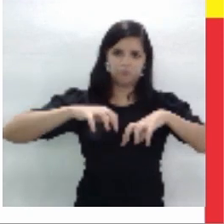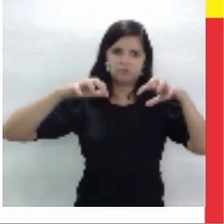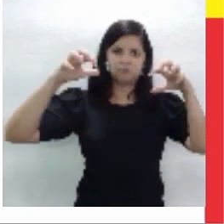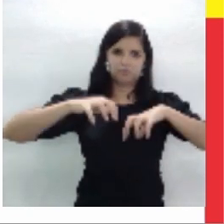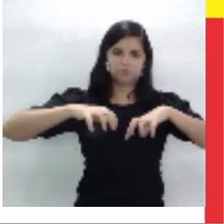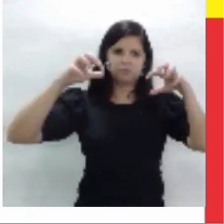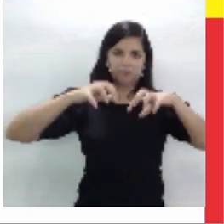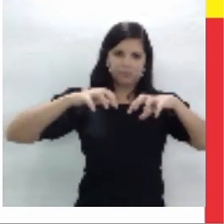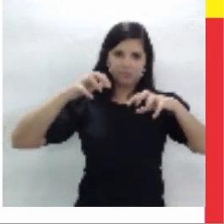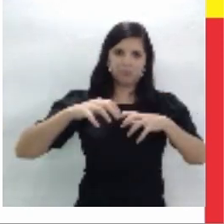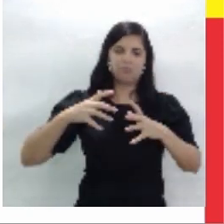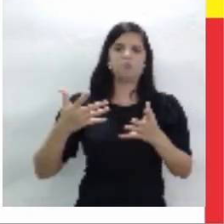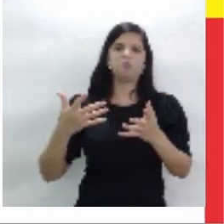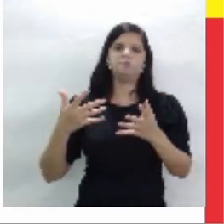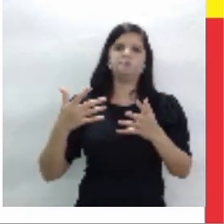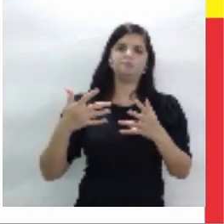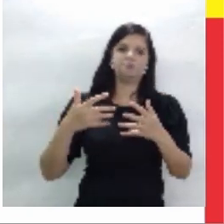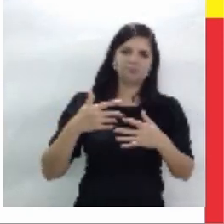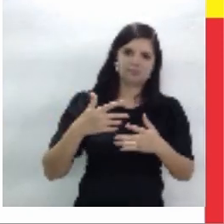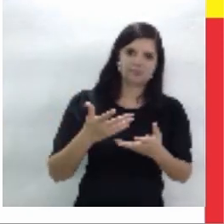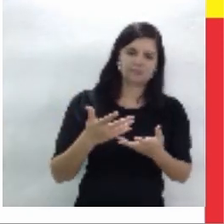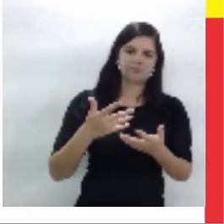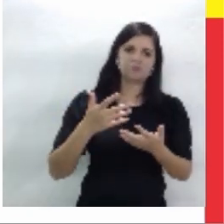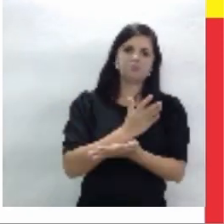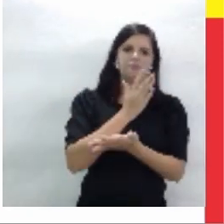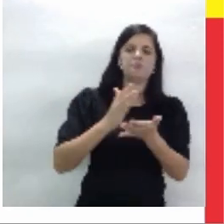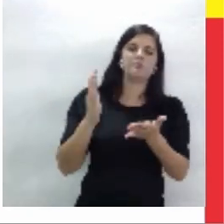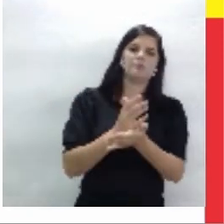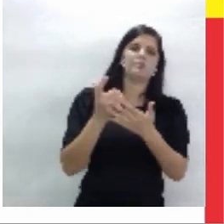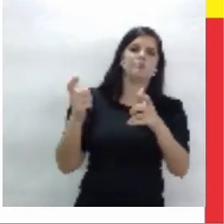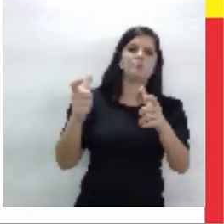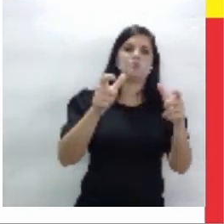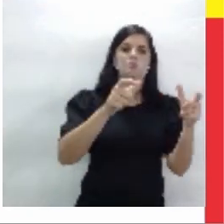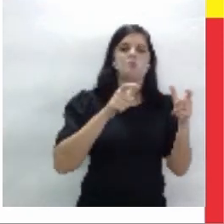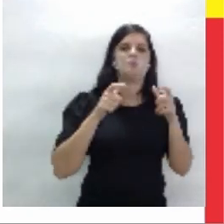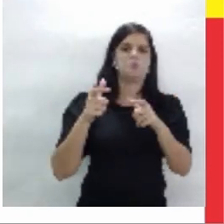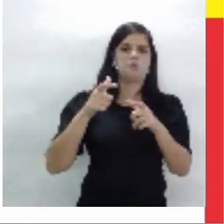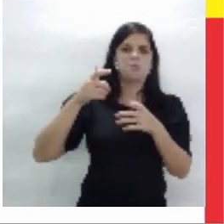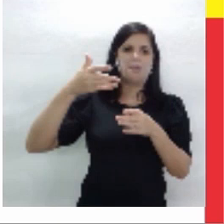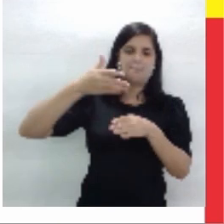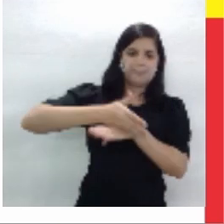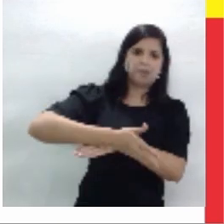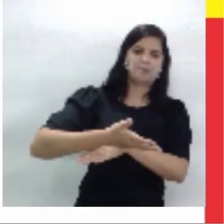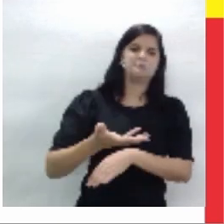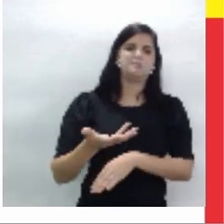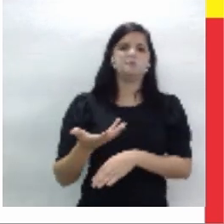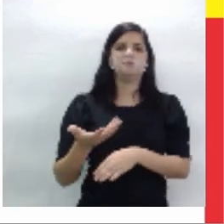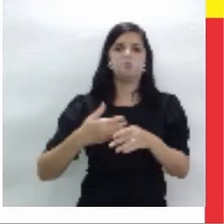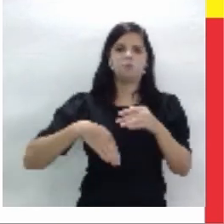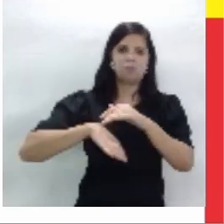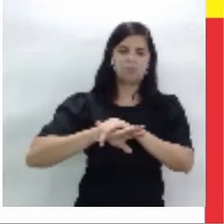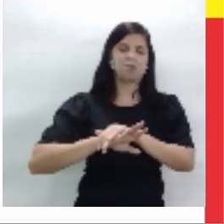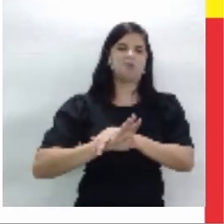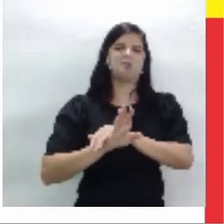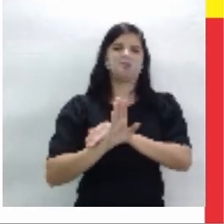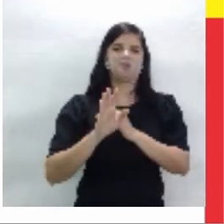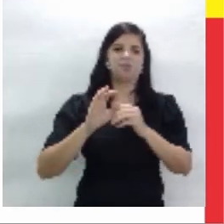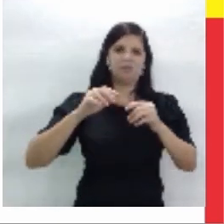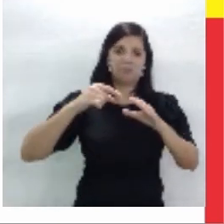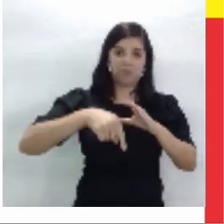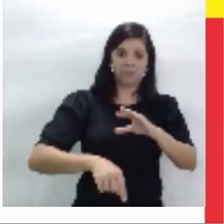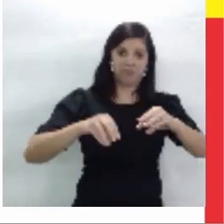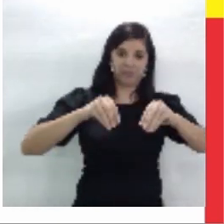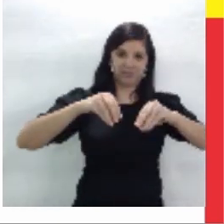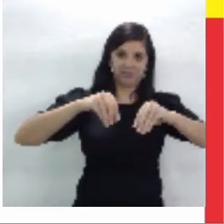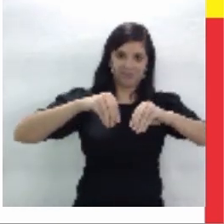ela bate na terra e aí em alguns pontos ela consegue se infiltrar e se acumular no subsolo. Muitas